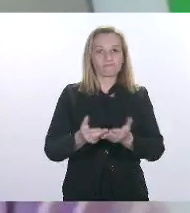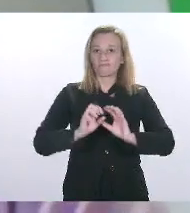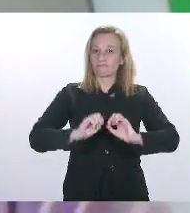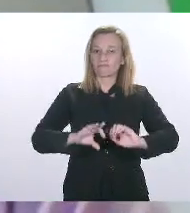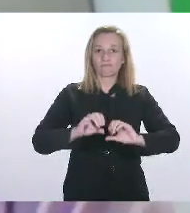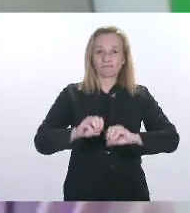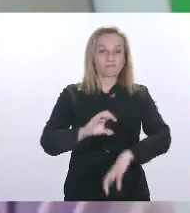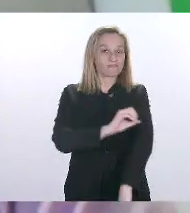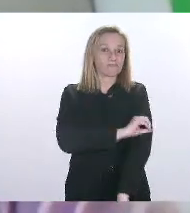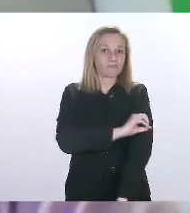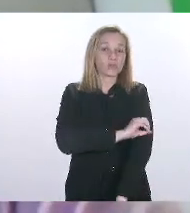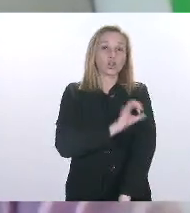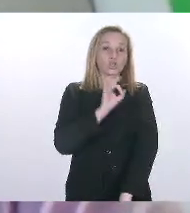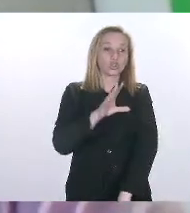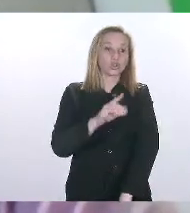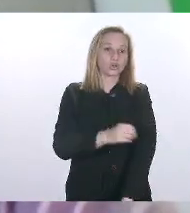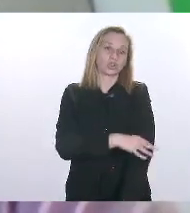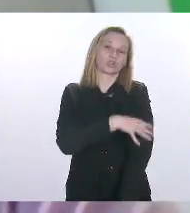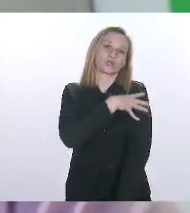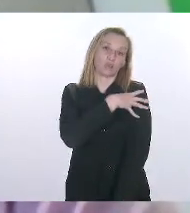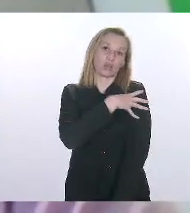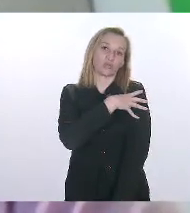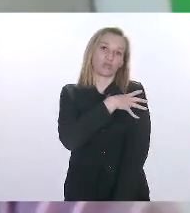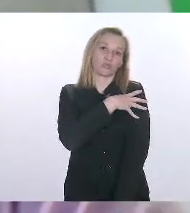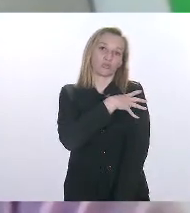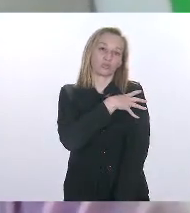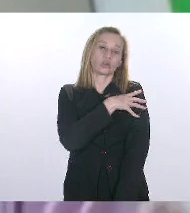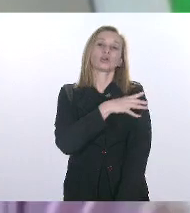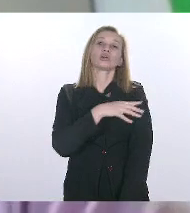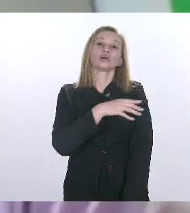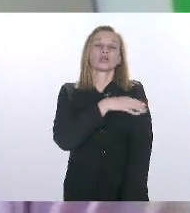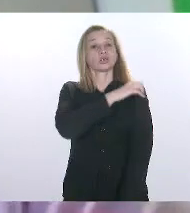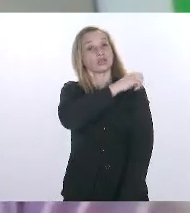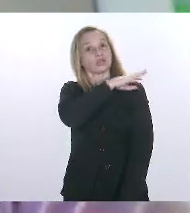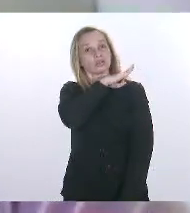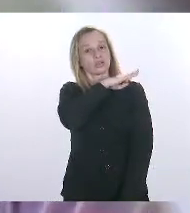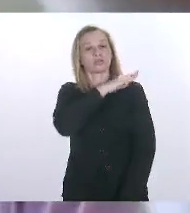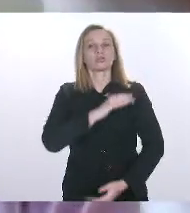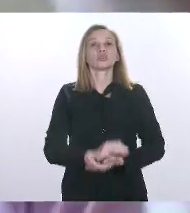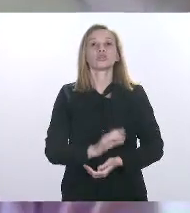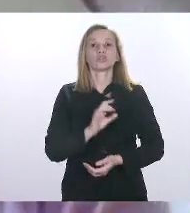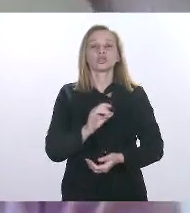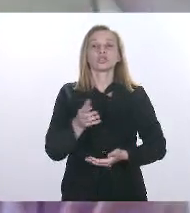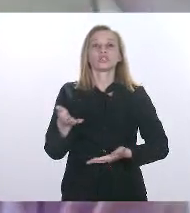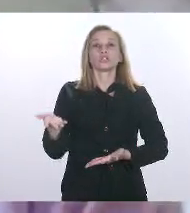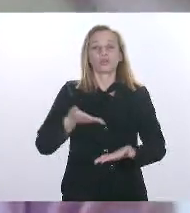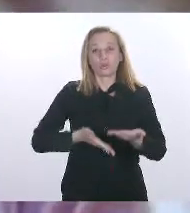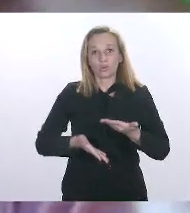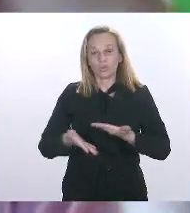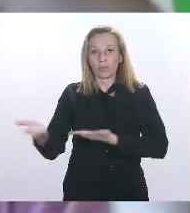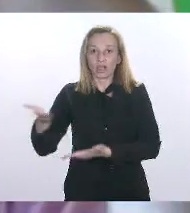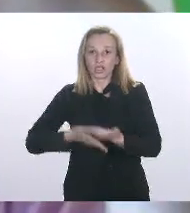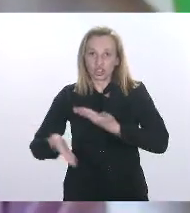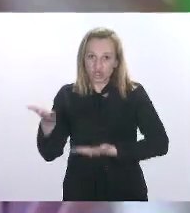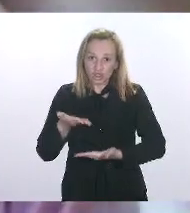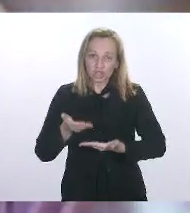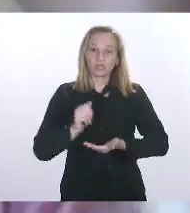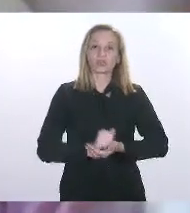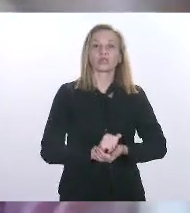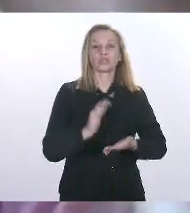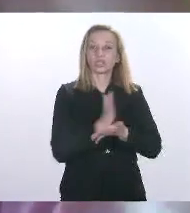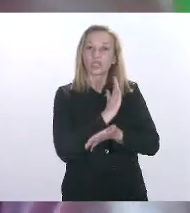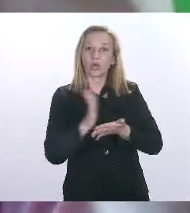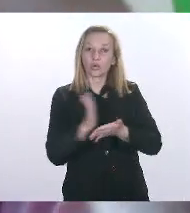porque ele se concentra no ensino médio e compartilha a responsabilidade com o segundo segmento do ensino fundamental em